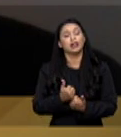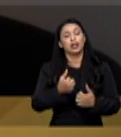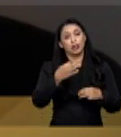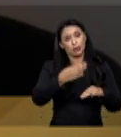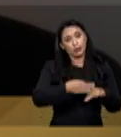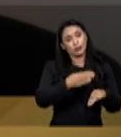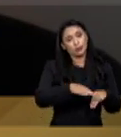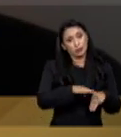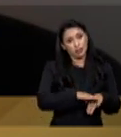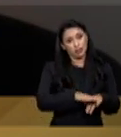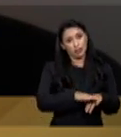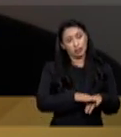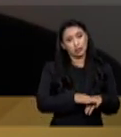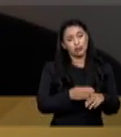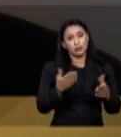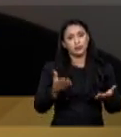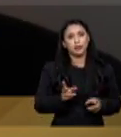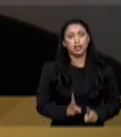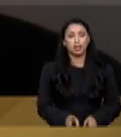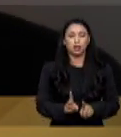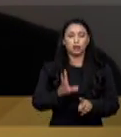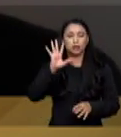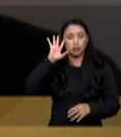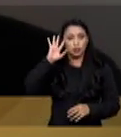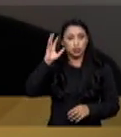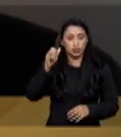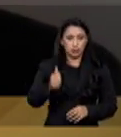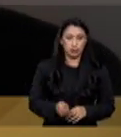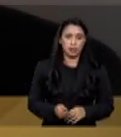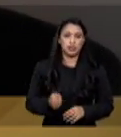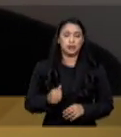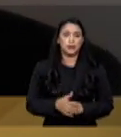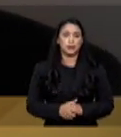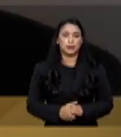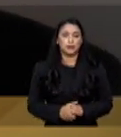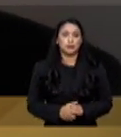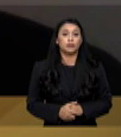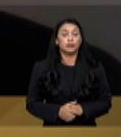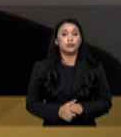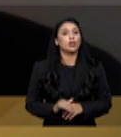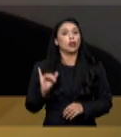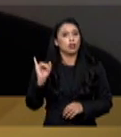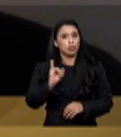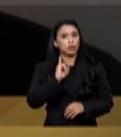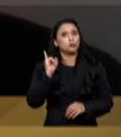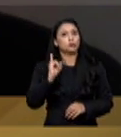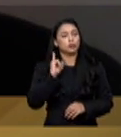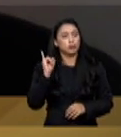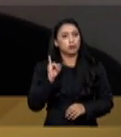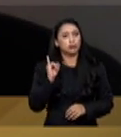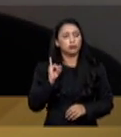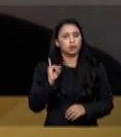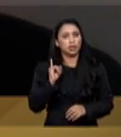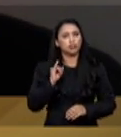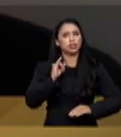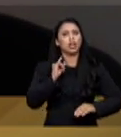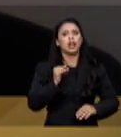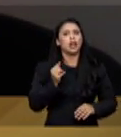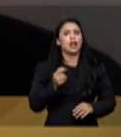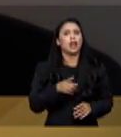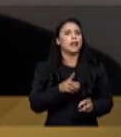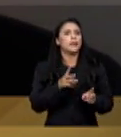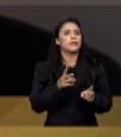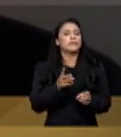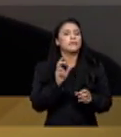sua excelência. E prossigo na decisão agravada. Importante delimitação da competência